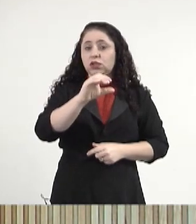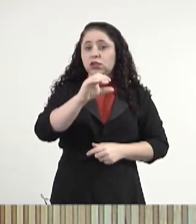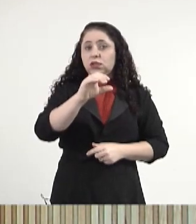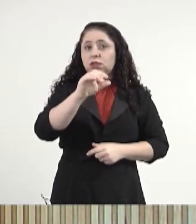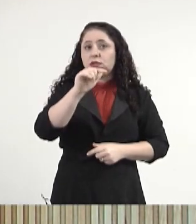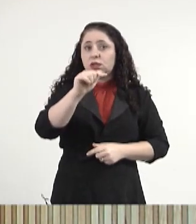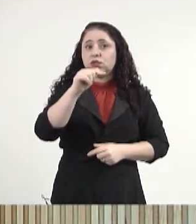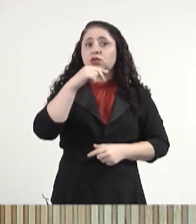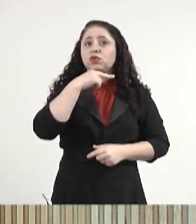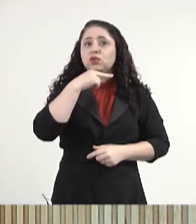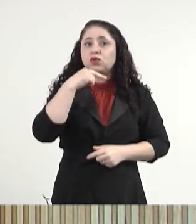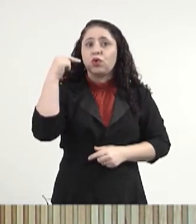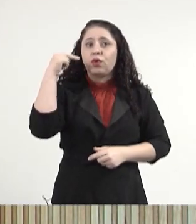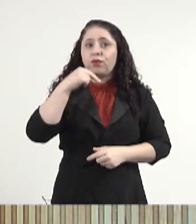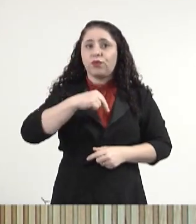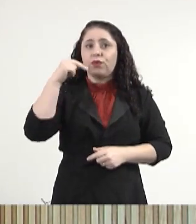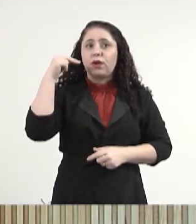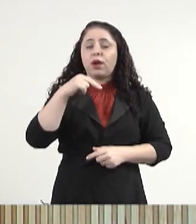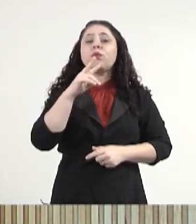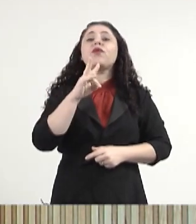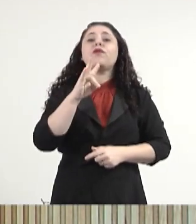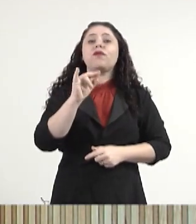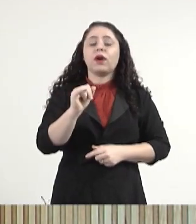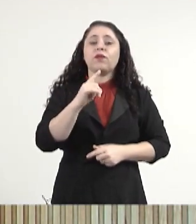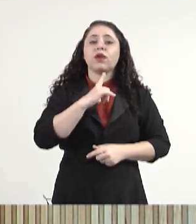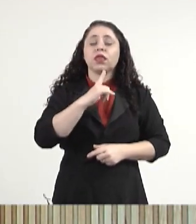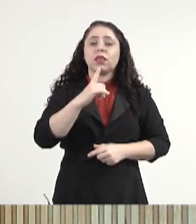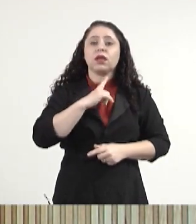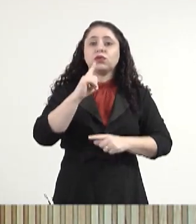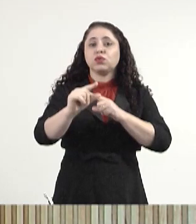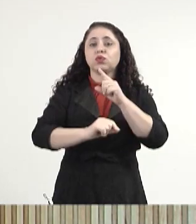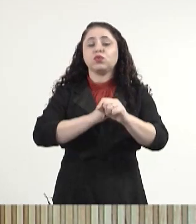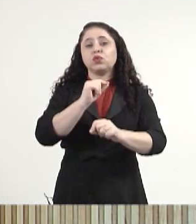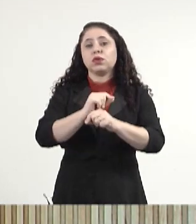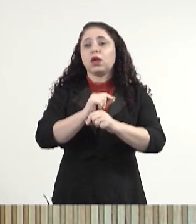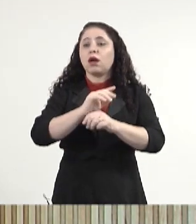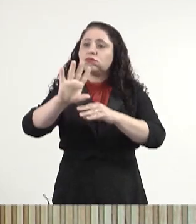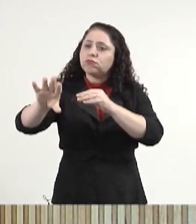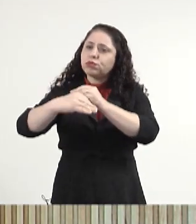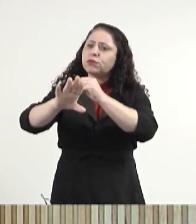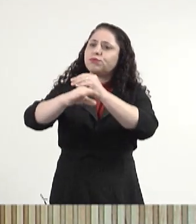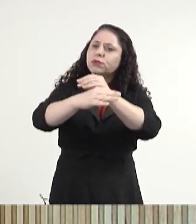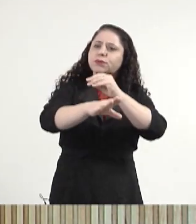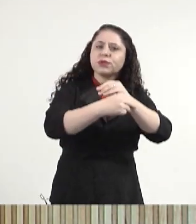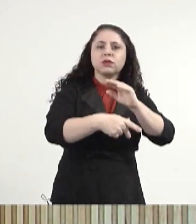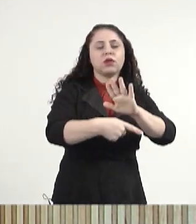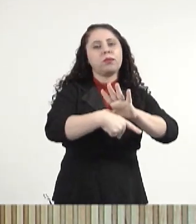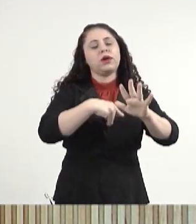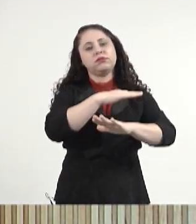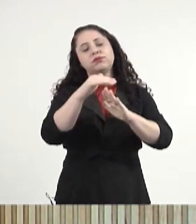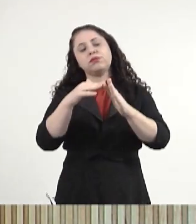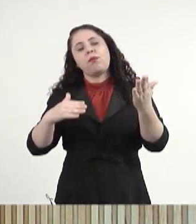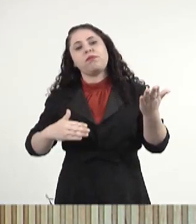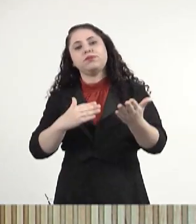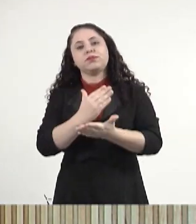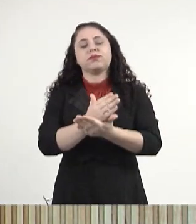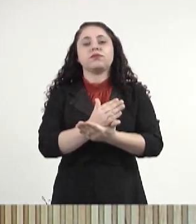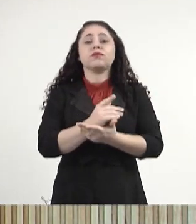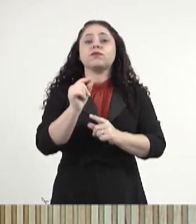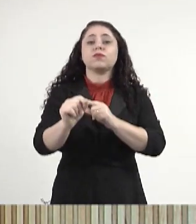a Comissão de Finanças e Orçamento vai recepcionar então as eventuais emendas já aprovadas ao longo de toda essa